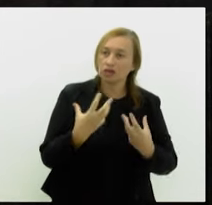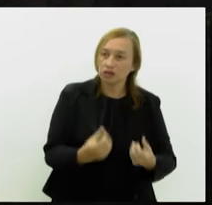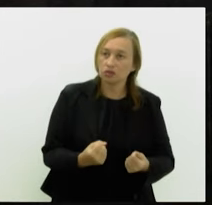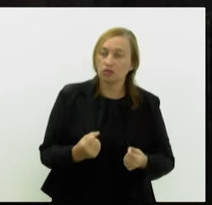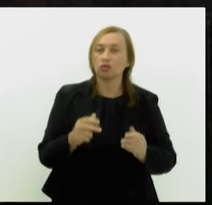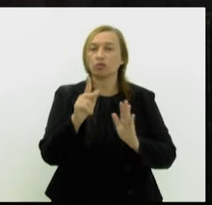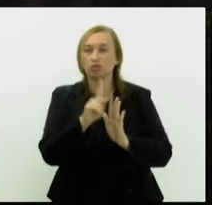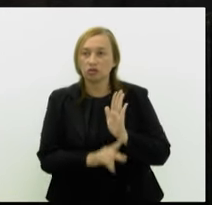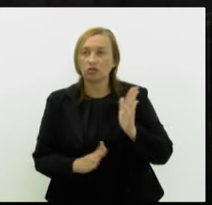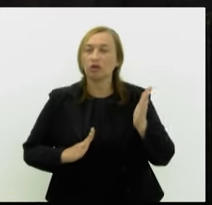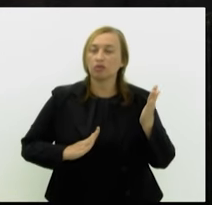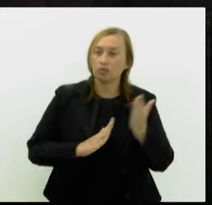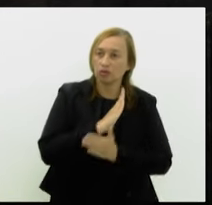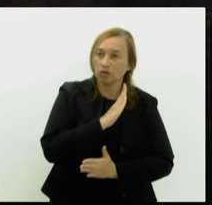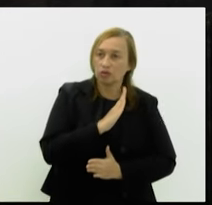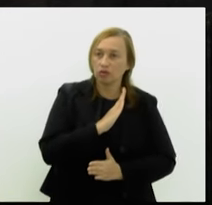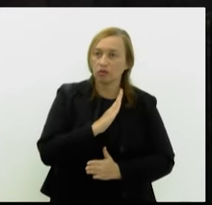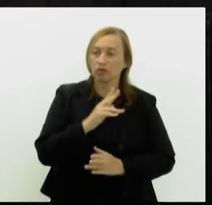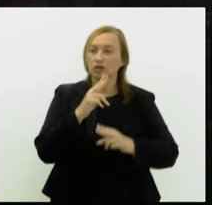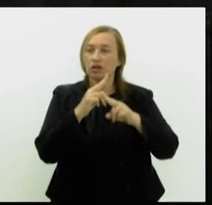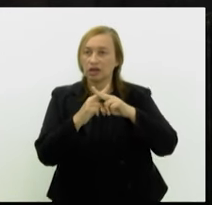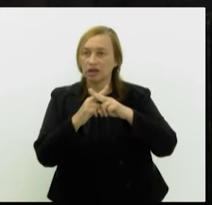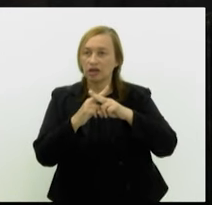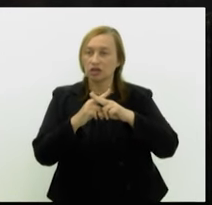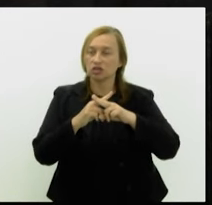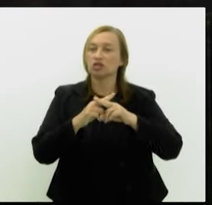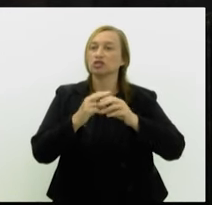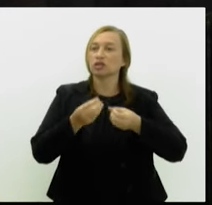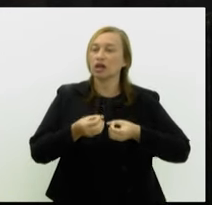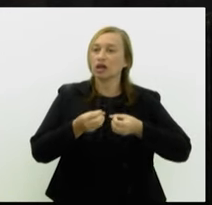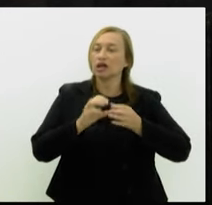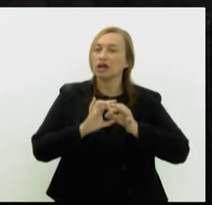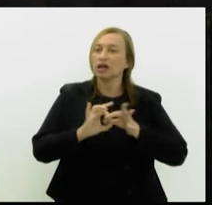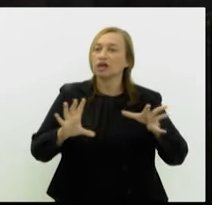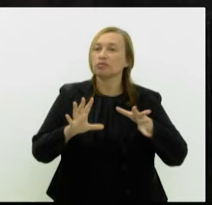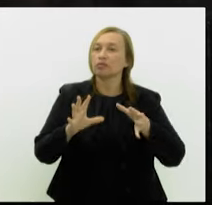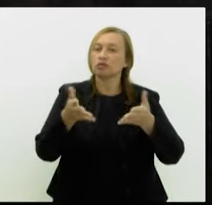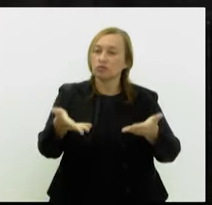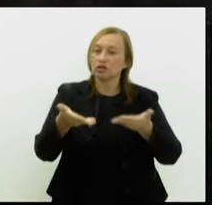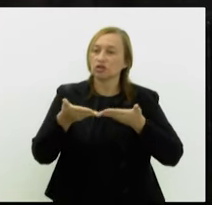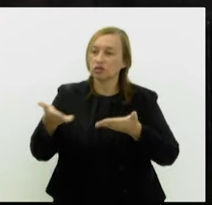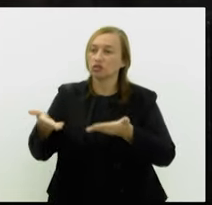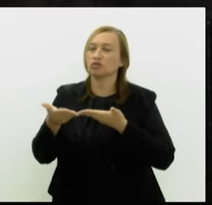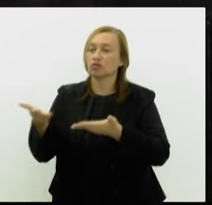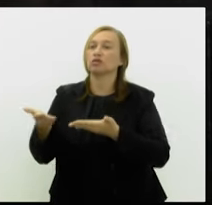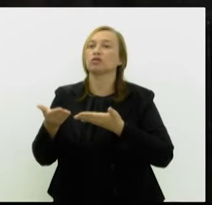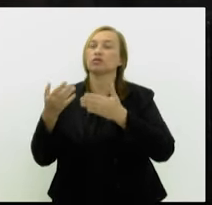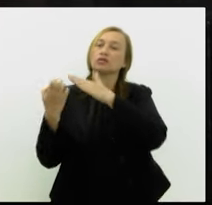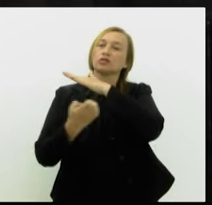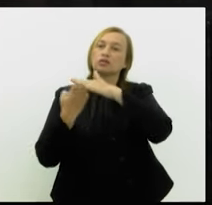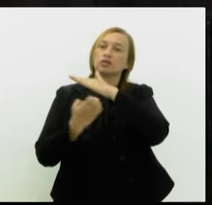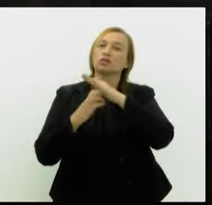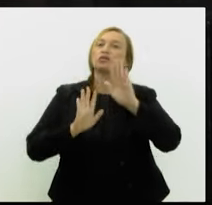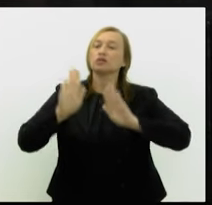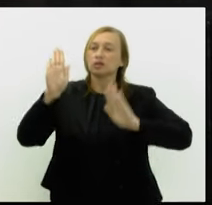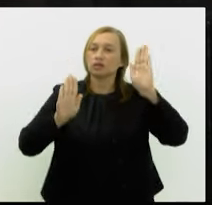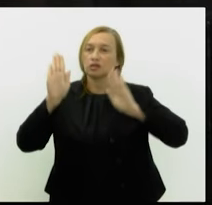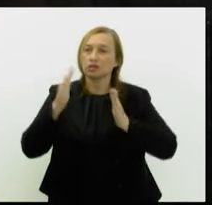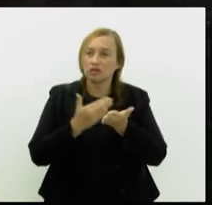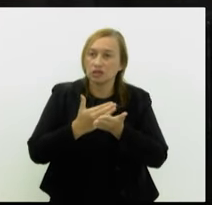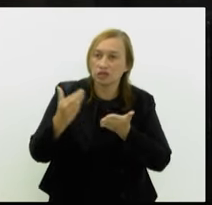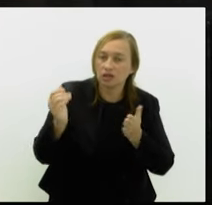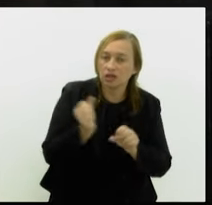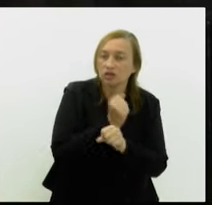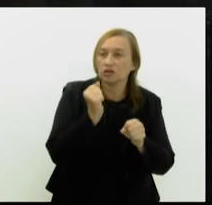projetos, aprovou, e a Caixa já liberou para que os governos façam esse chamamento das empresas para licitar e começar as obras. Então, a